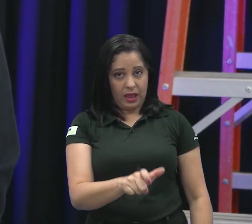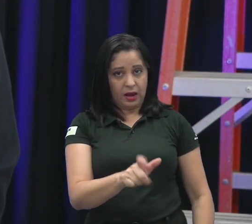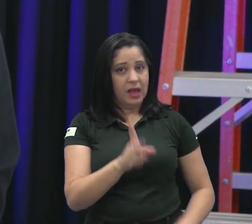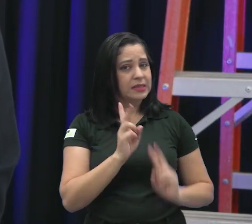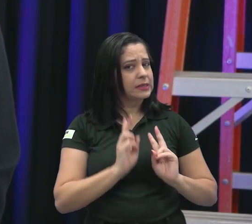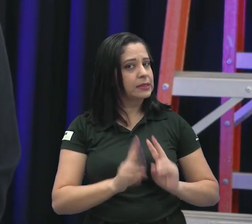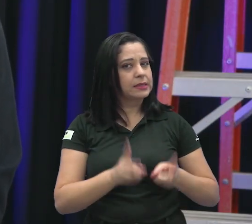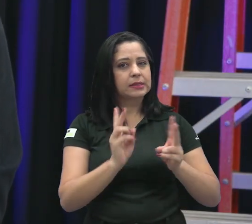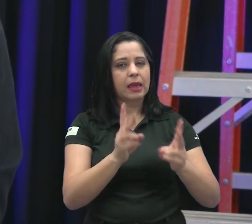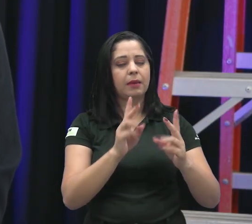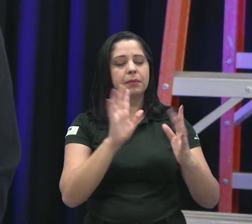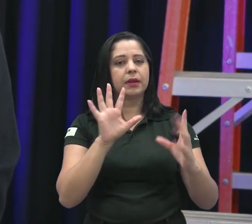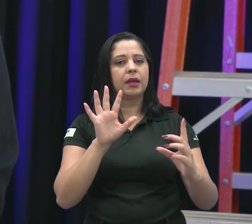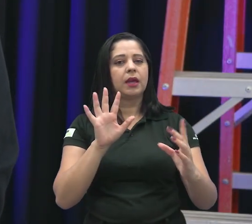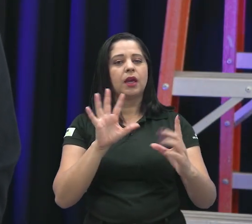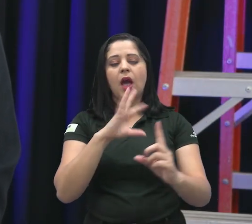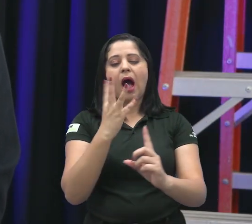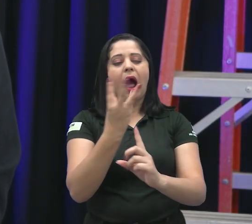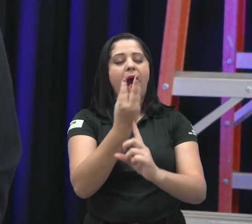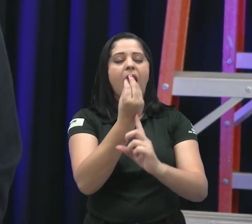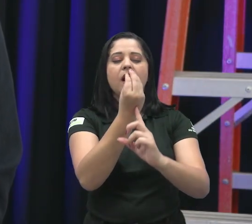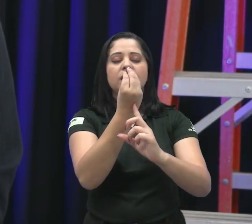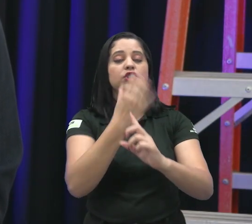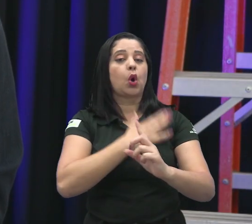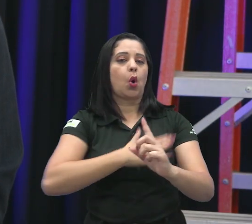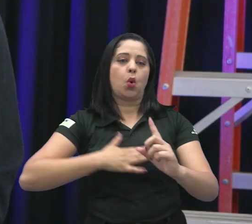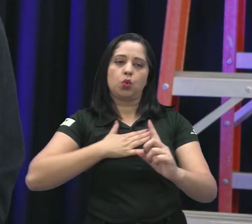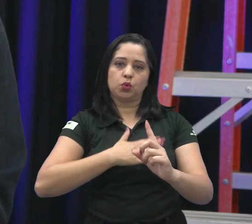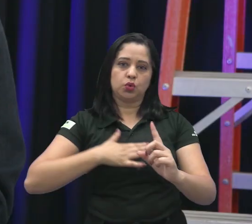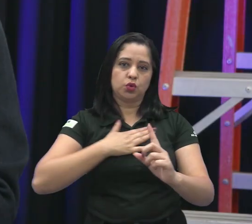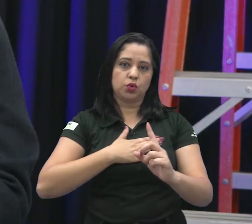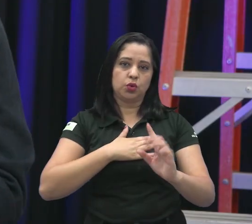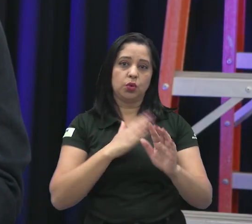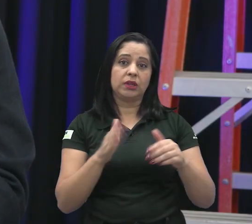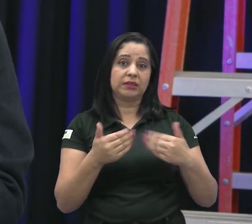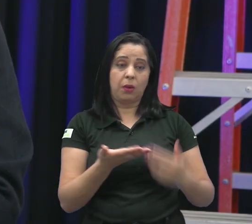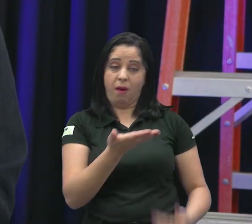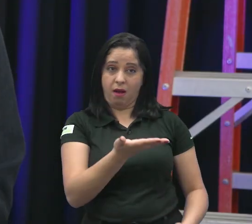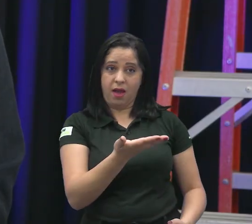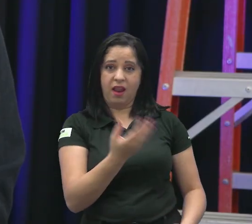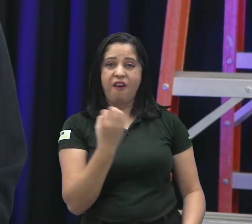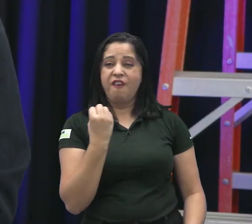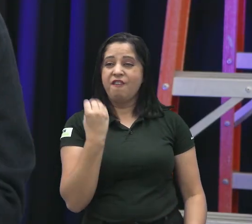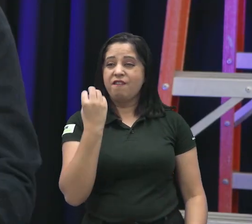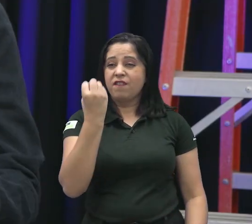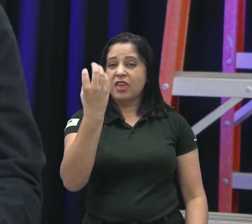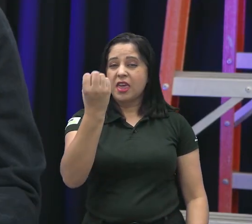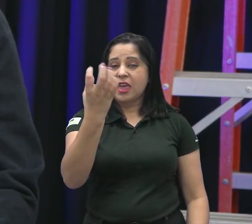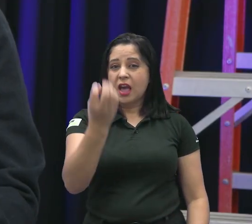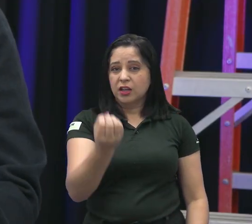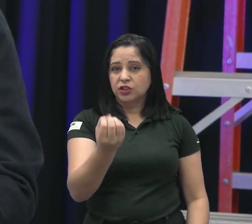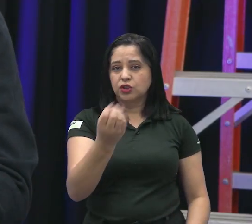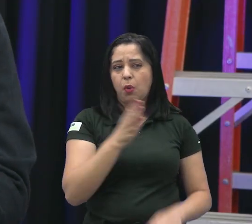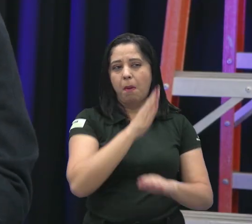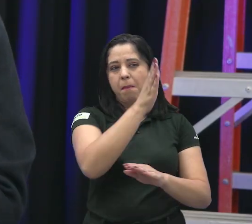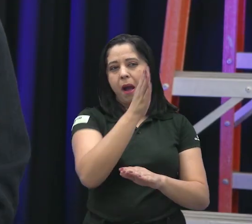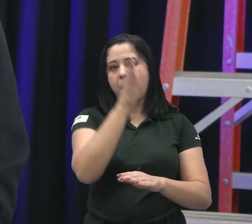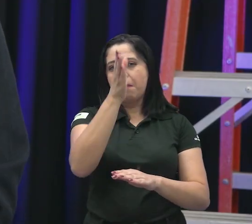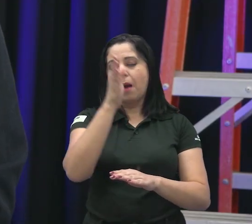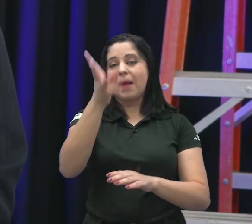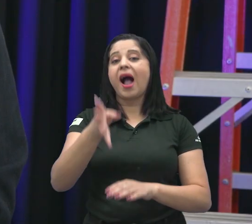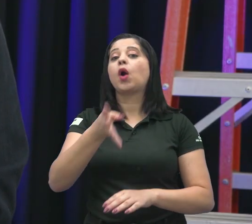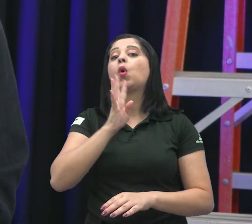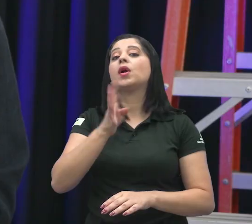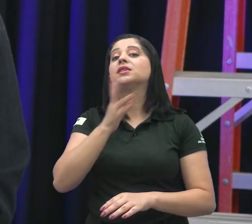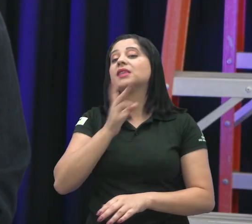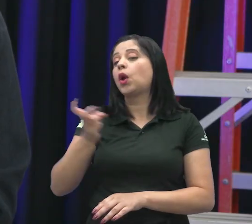relação muito forte com a arte, desde de criança. Então, nos últimos anos também ela viajou para conhecer outras culturas e aprender